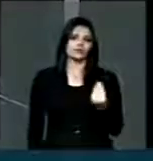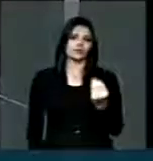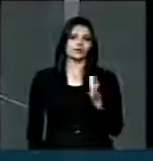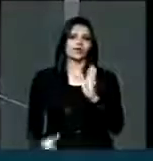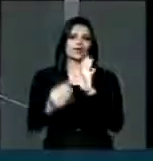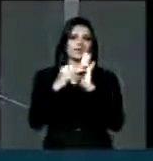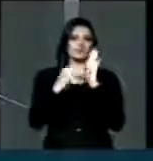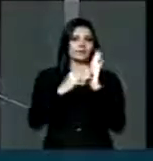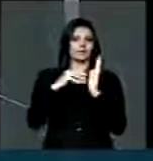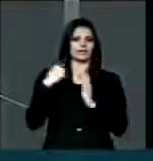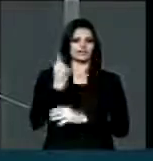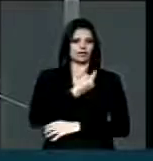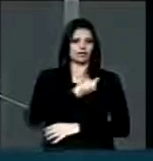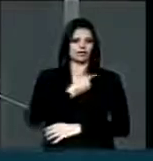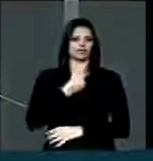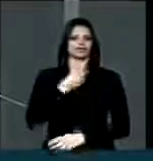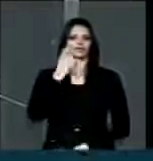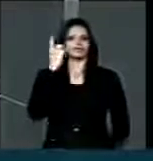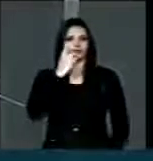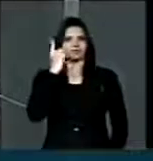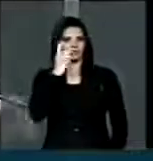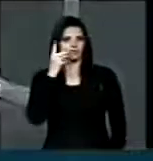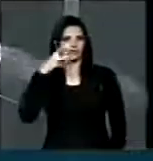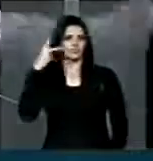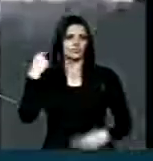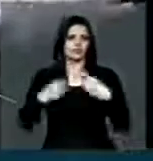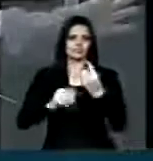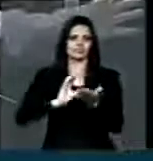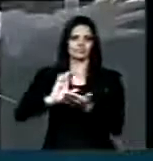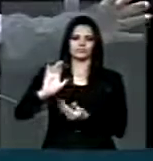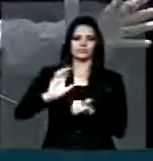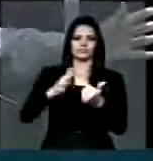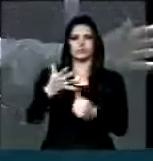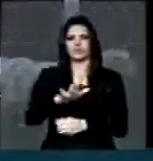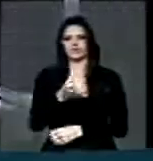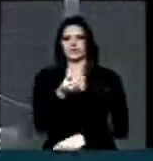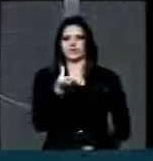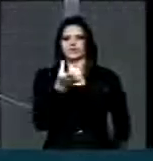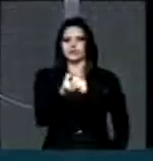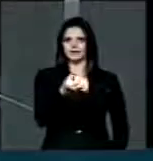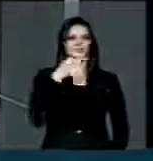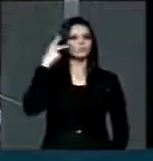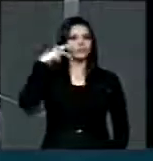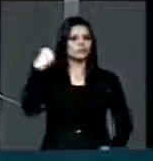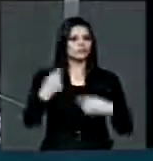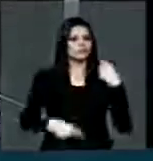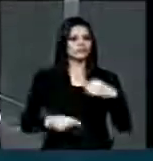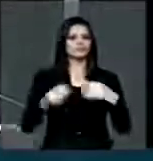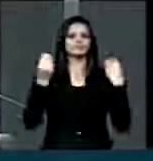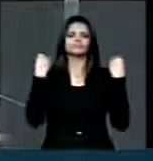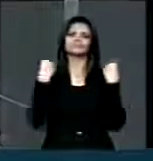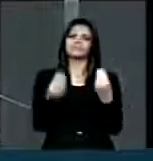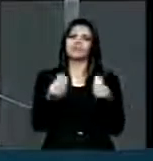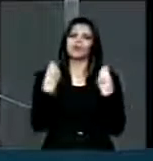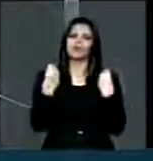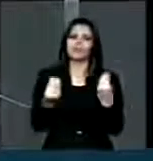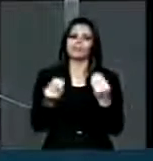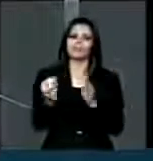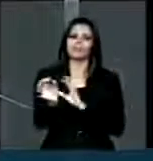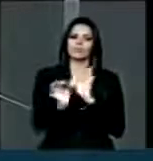emendas parlamentares, e são 600 parlamentares, que se